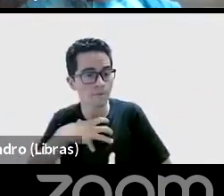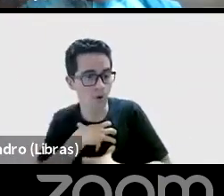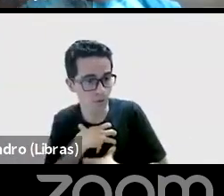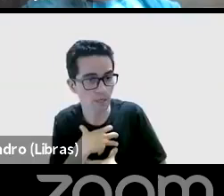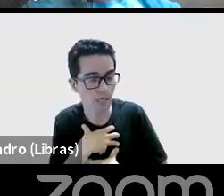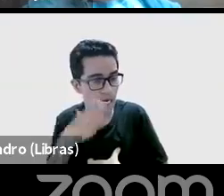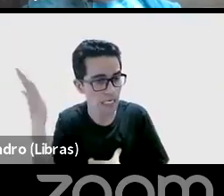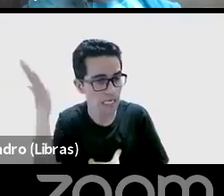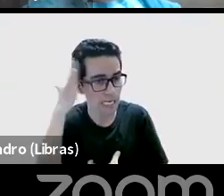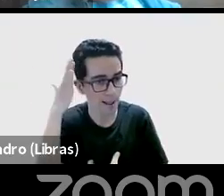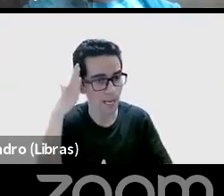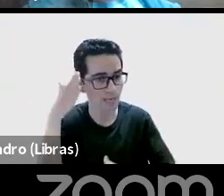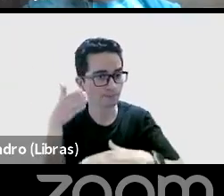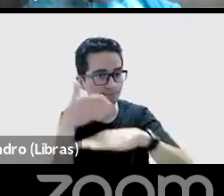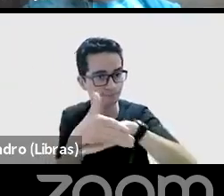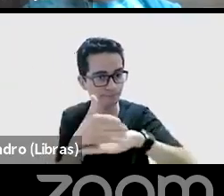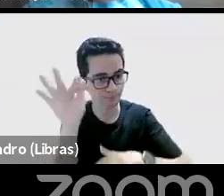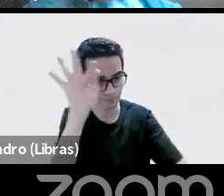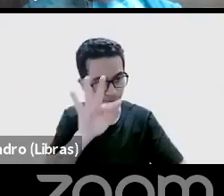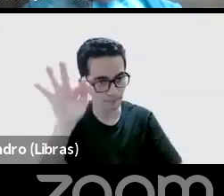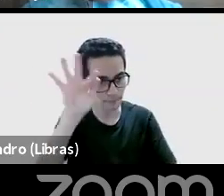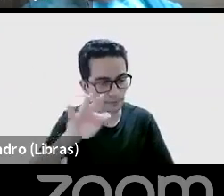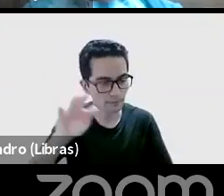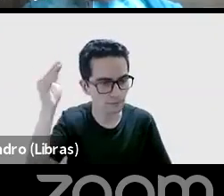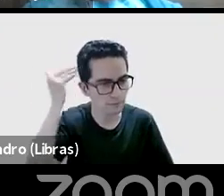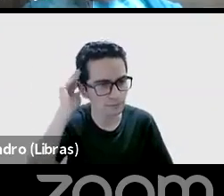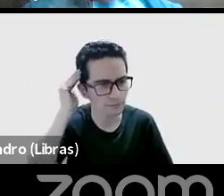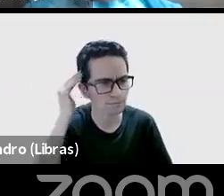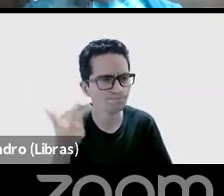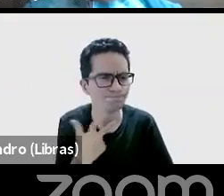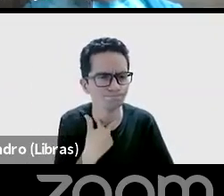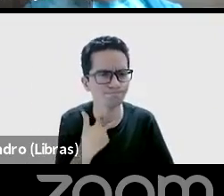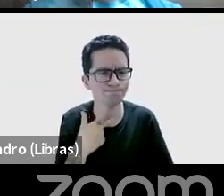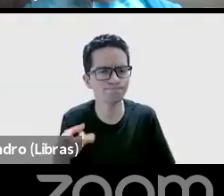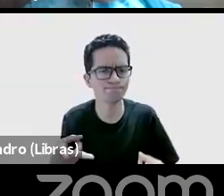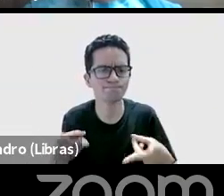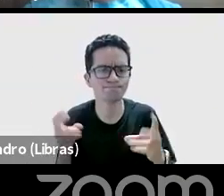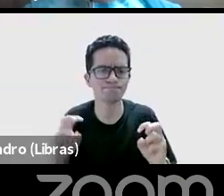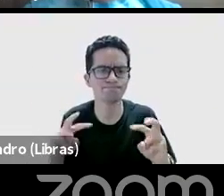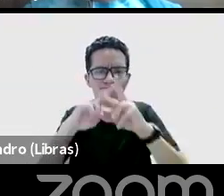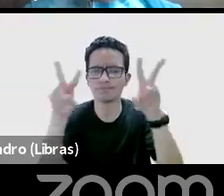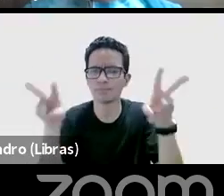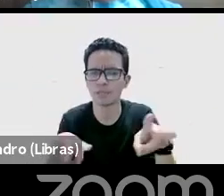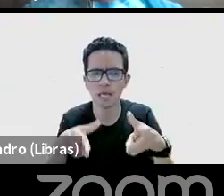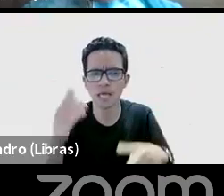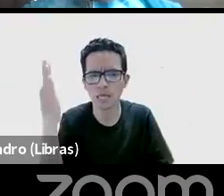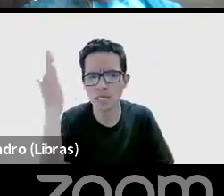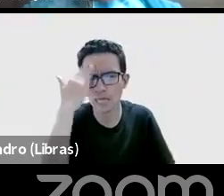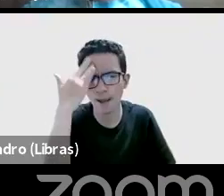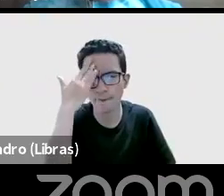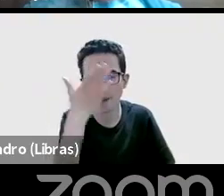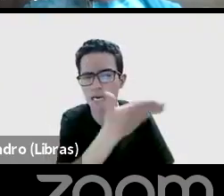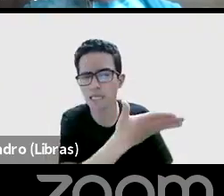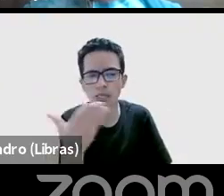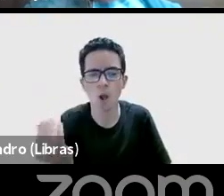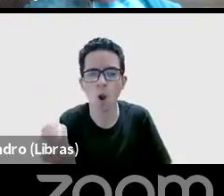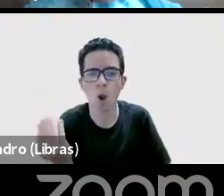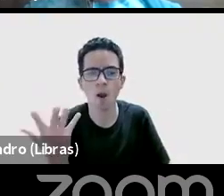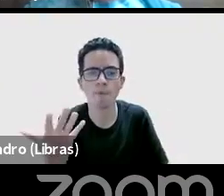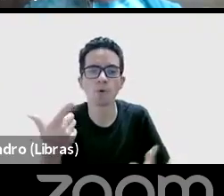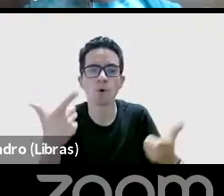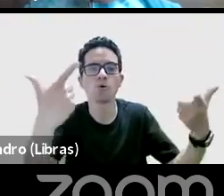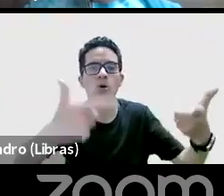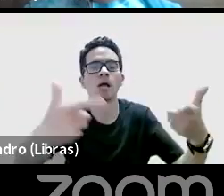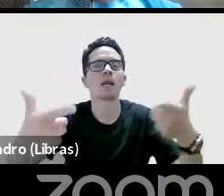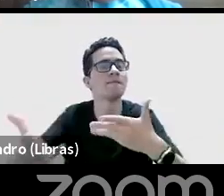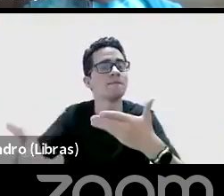possam entrar na universidade, mas a gente também não pode ter uma visão, né, de que esses saberes estão em espaços restritos,